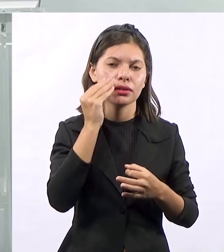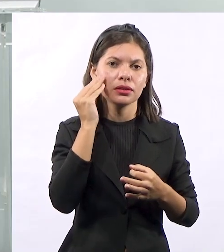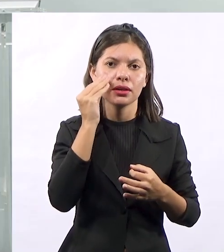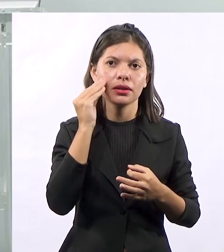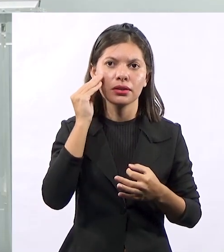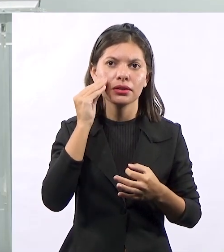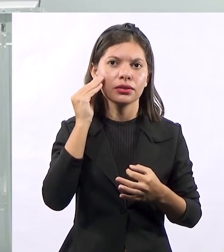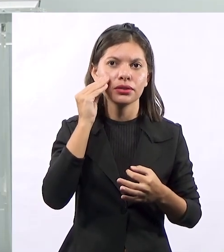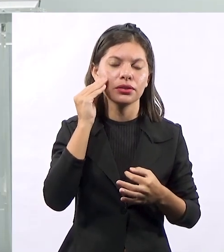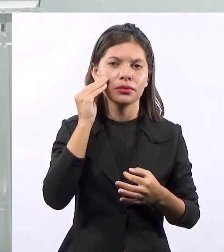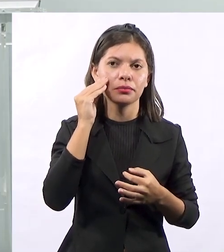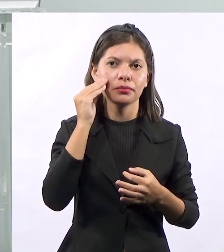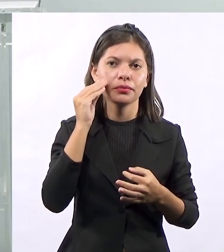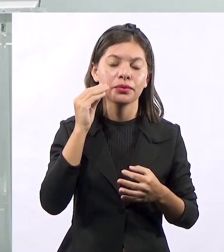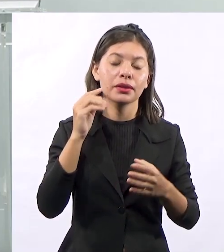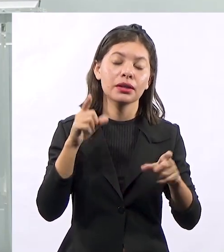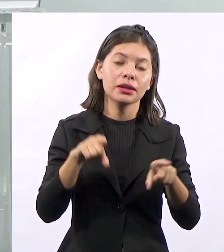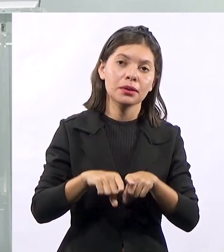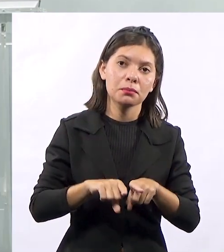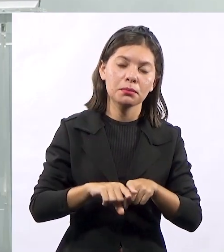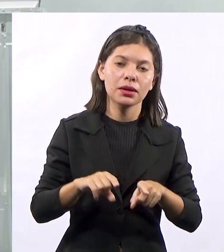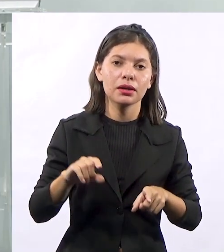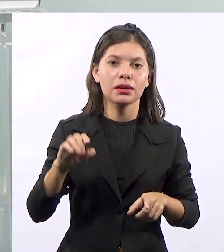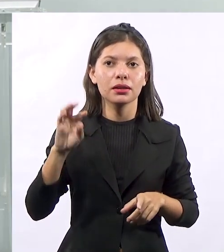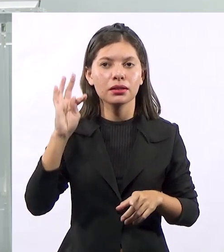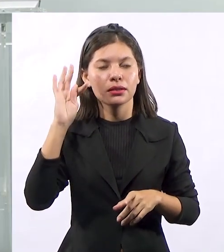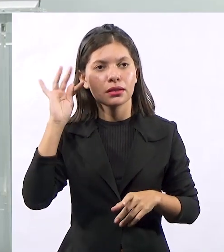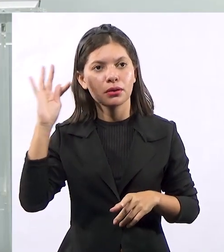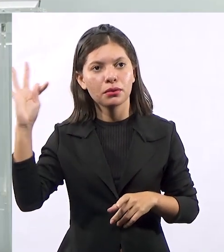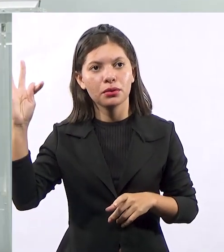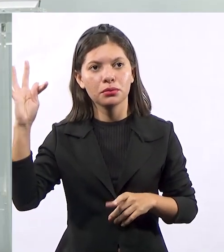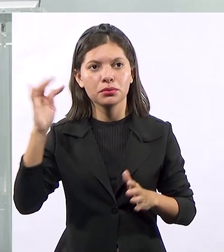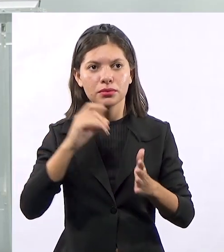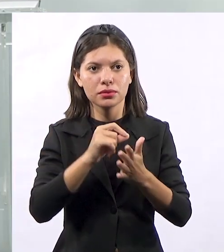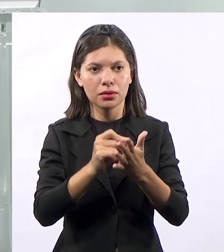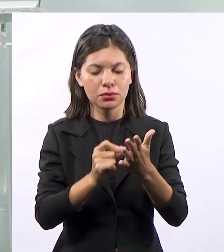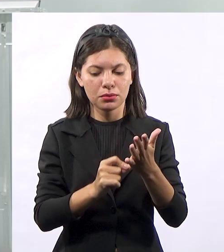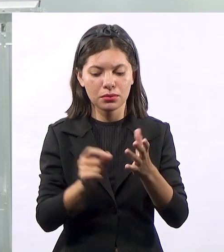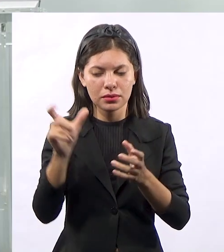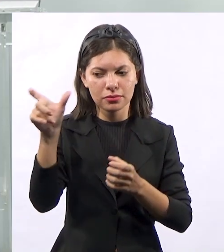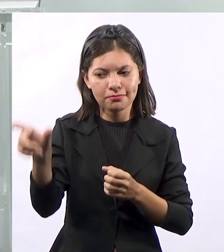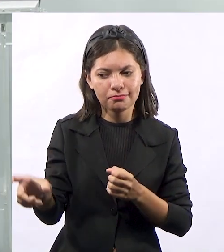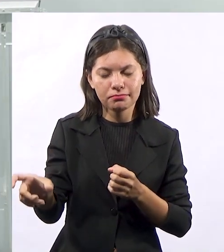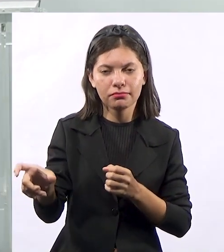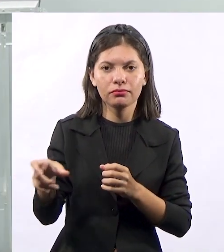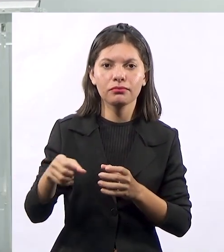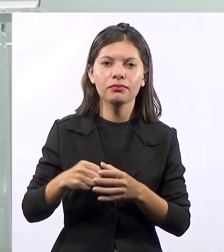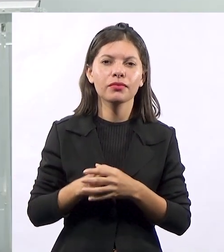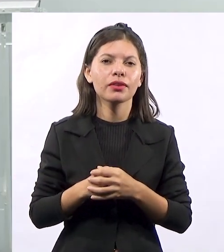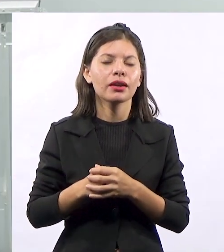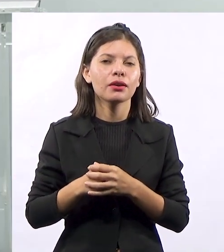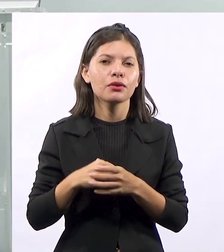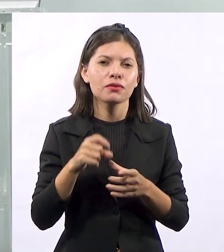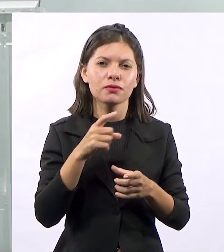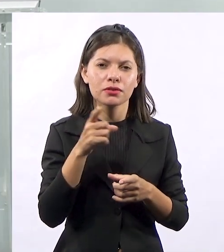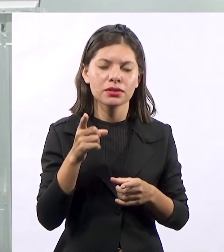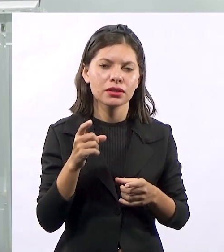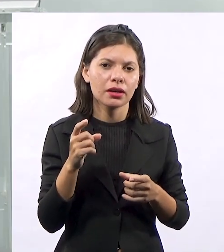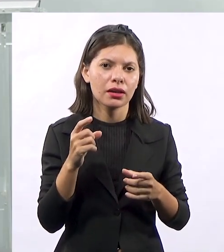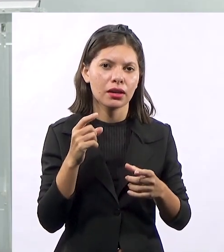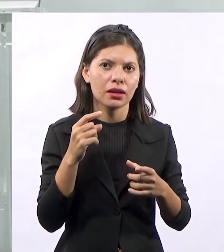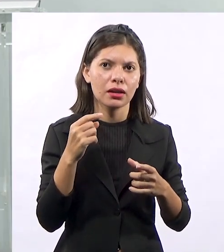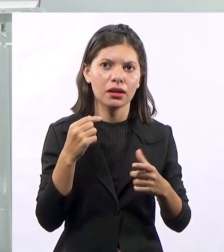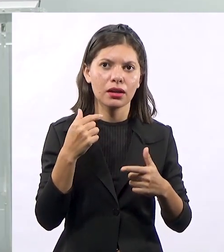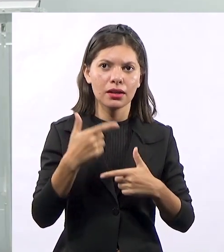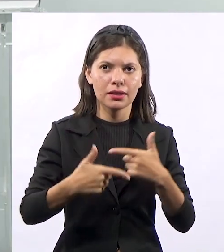quanto teóricos, que são os autores. Você tem que usar os dois. Quando você trabalha com um texto acadêmico,